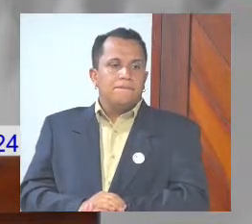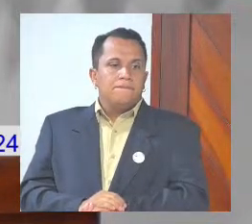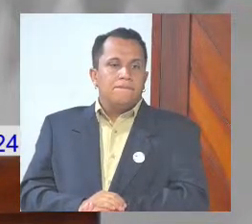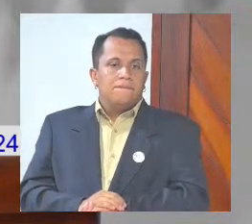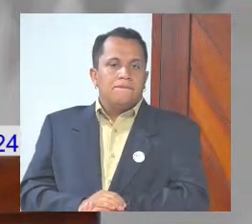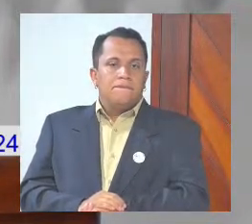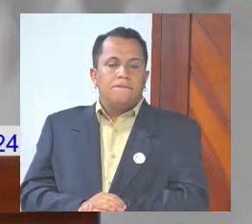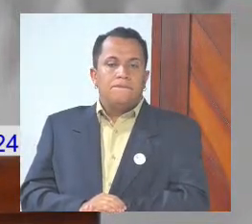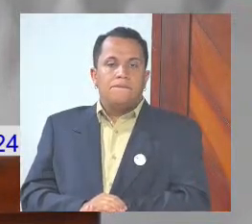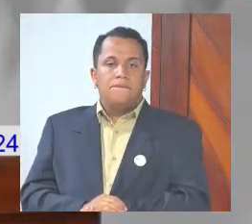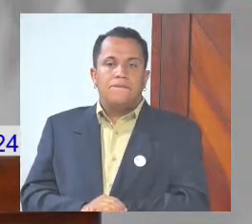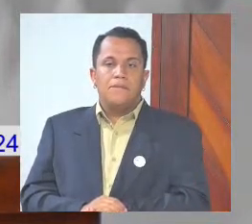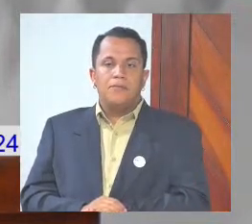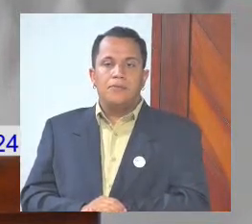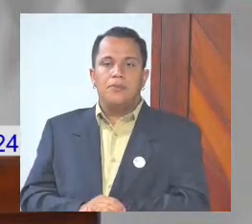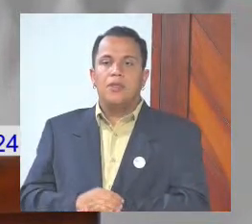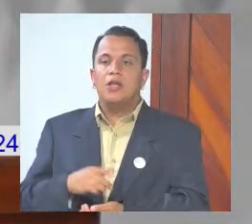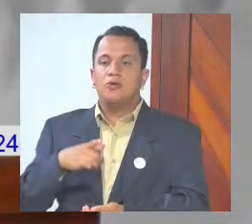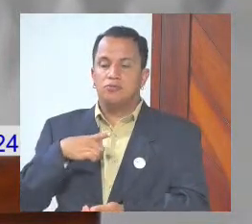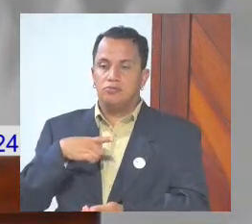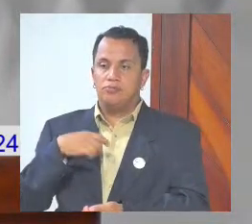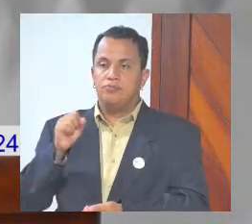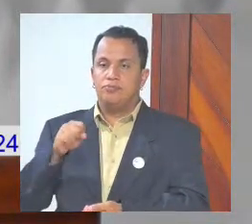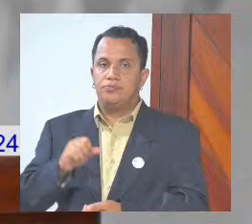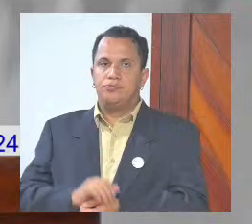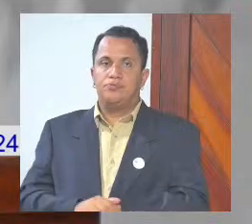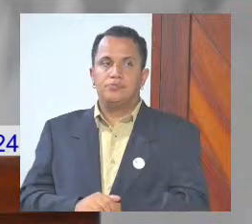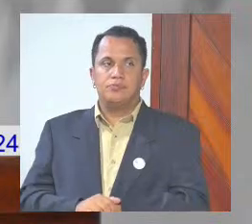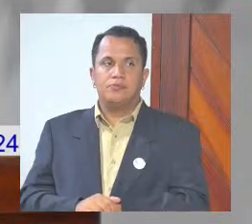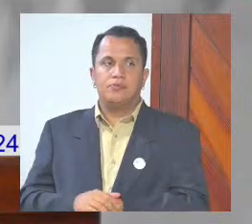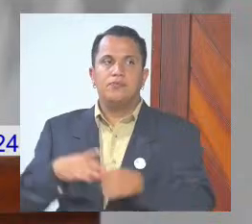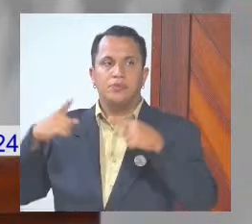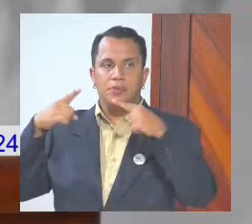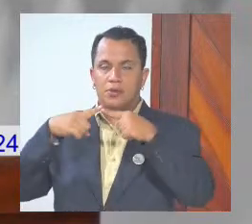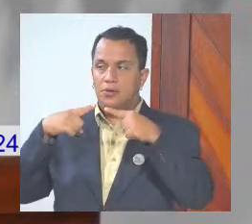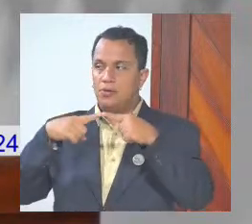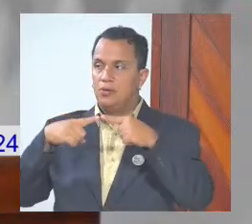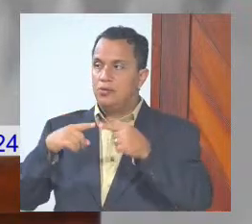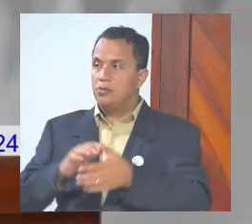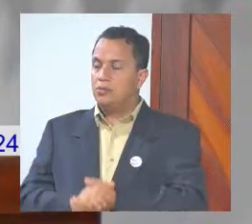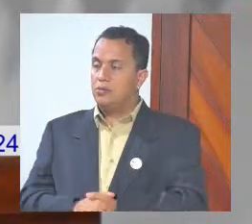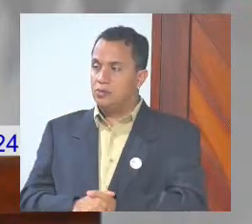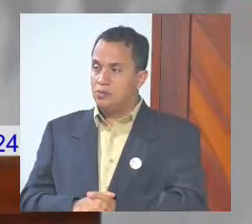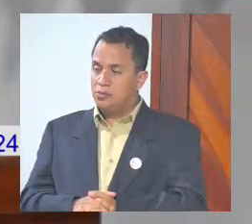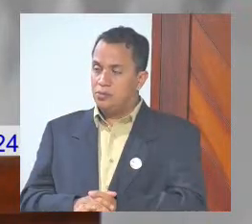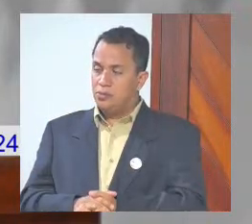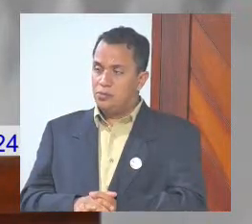E tenho certeza que esta casa concorda plenamente com o seu